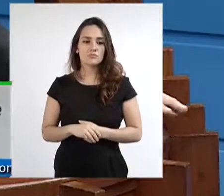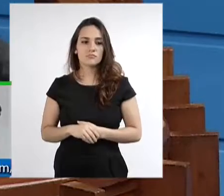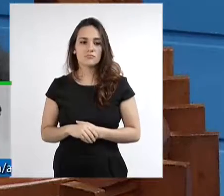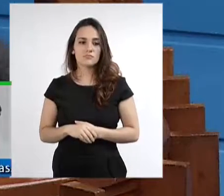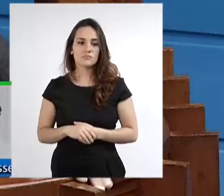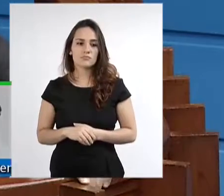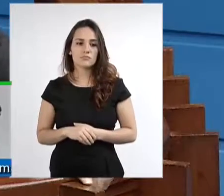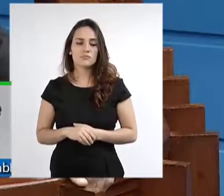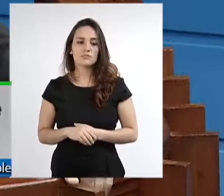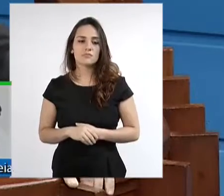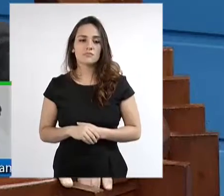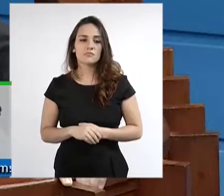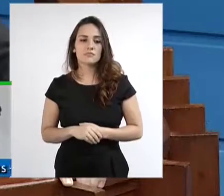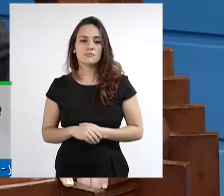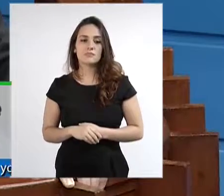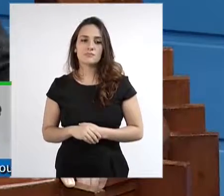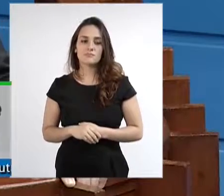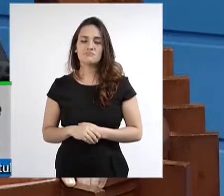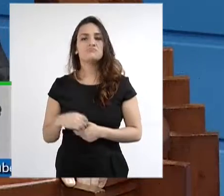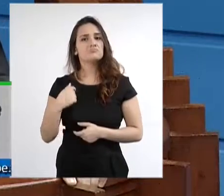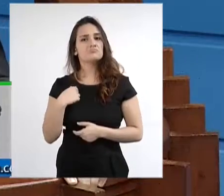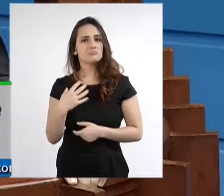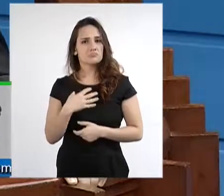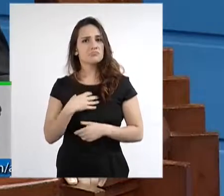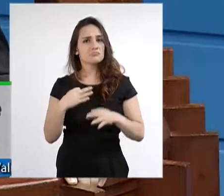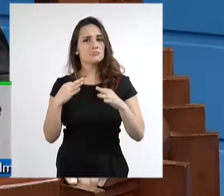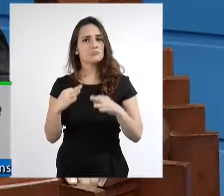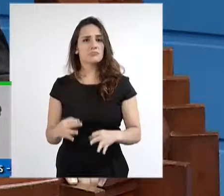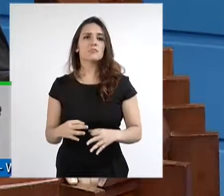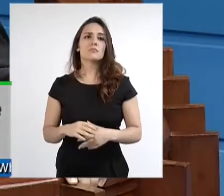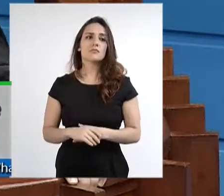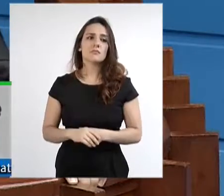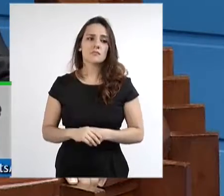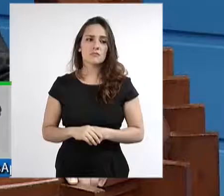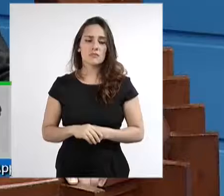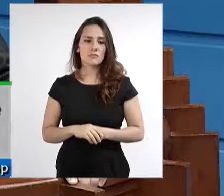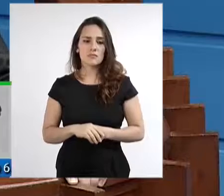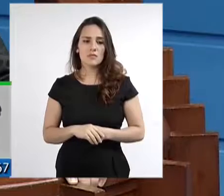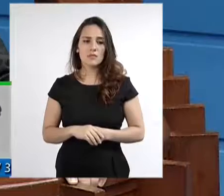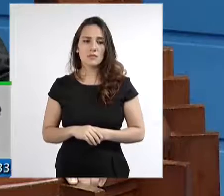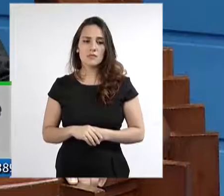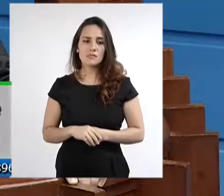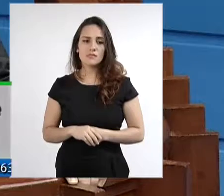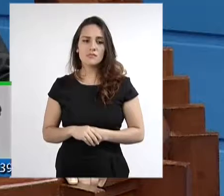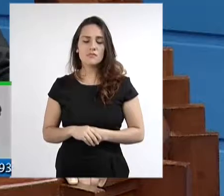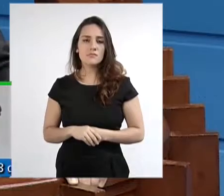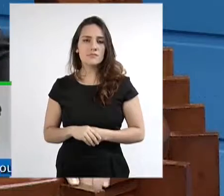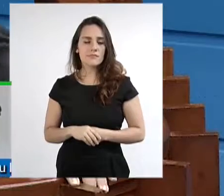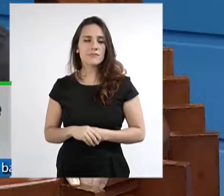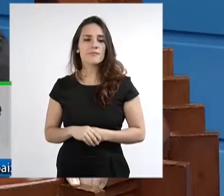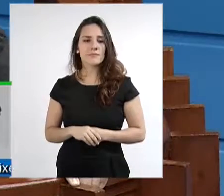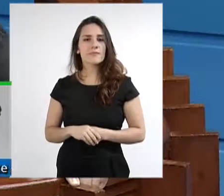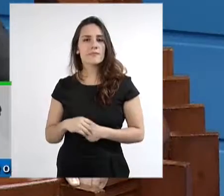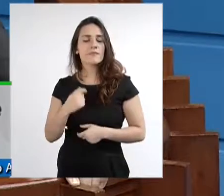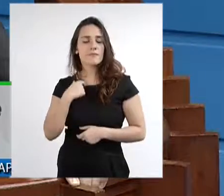que pode, com toda certeza, poder